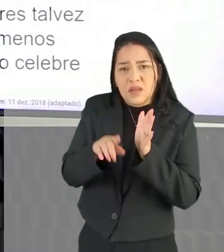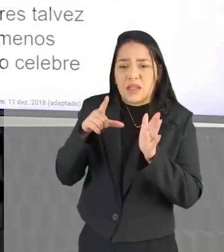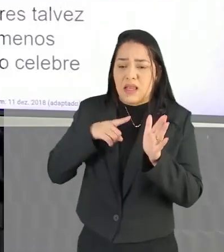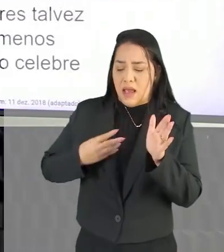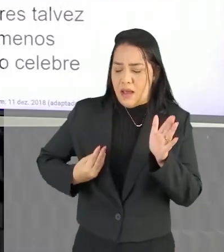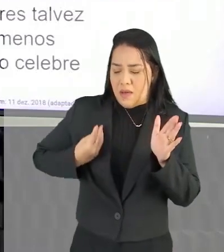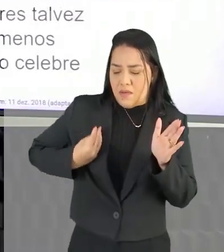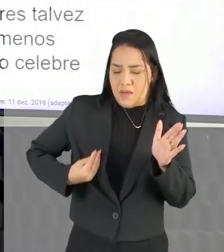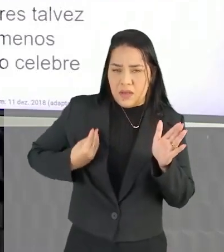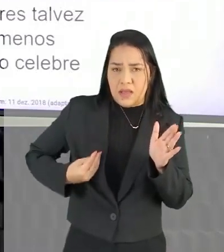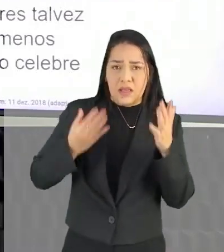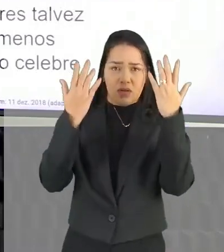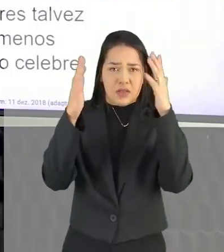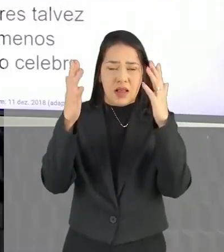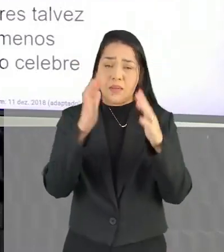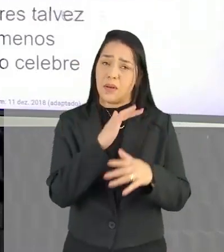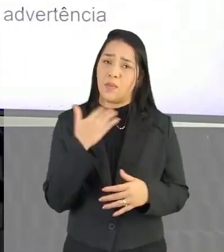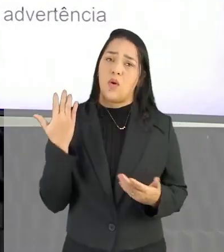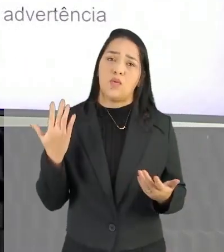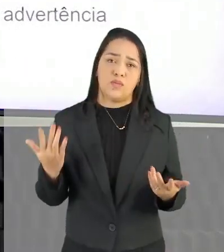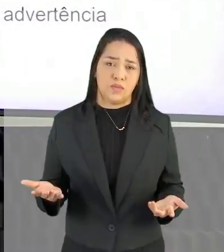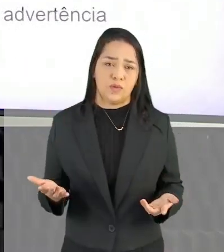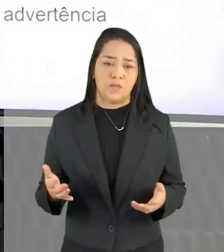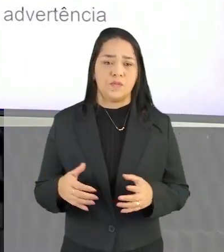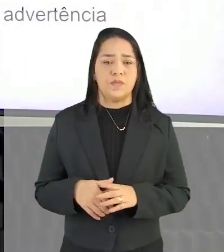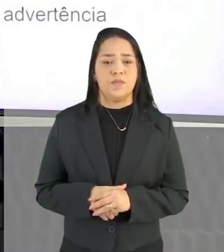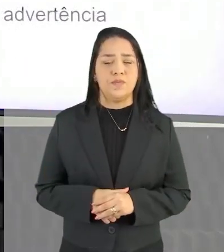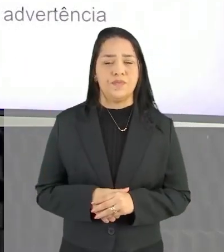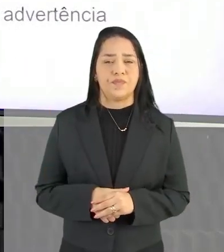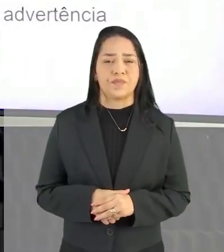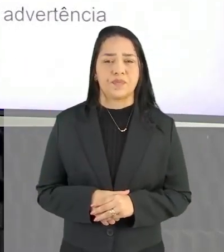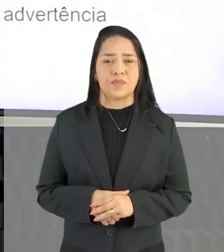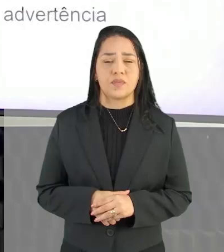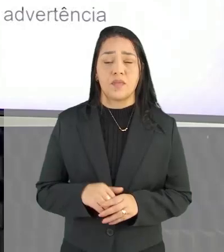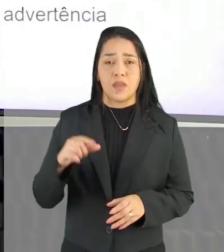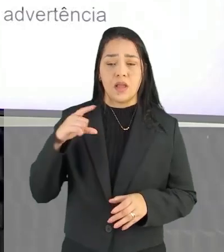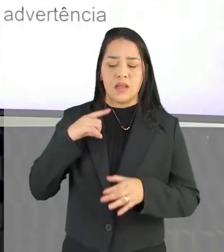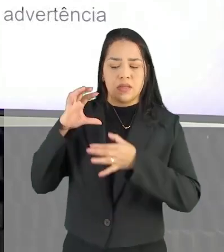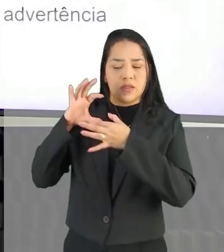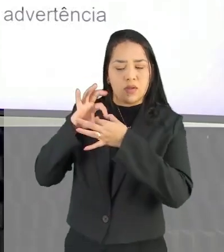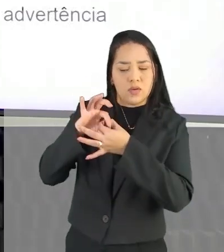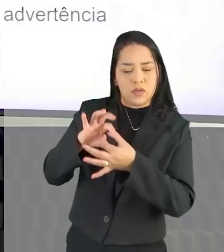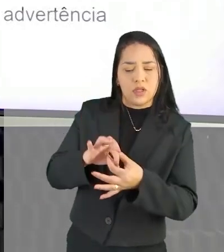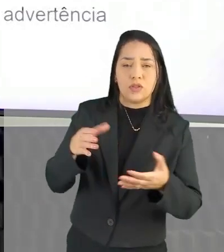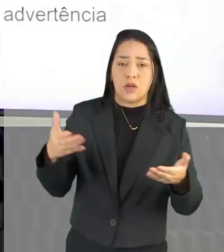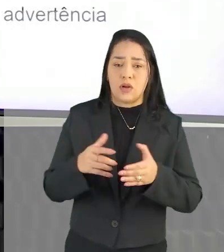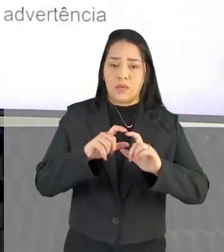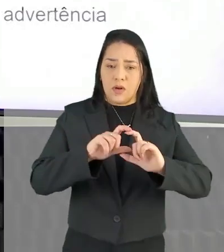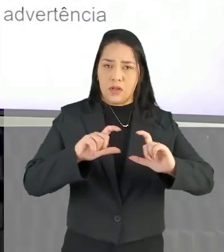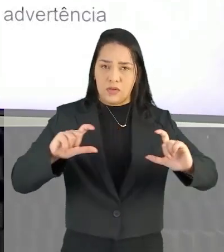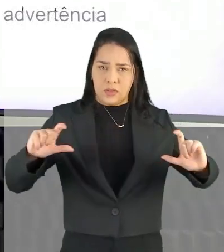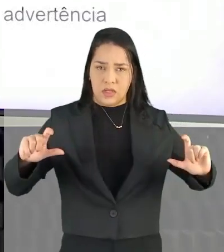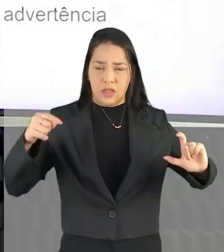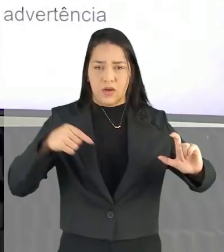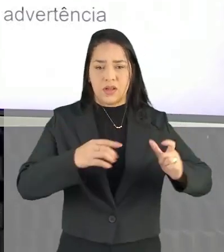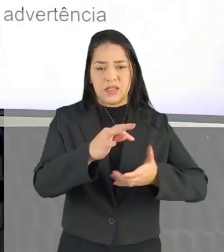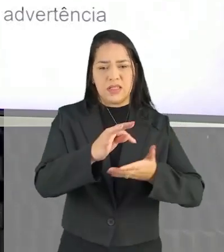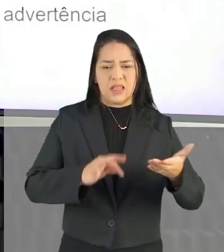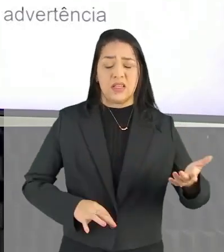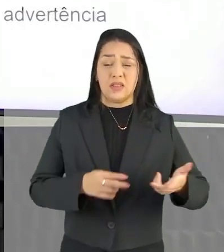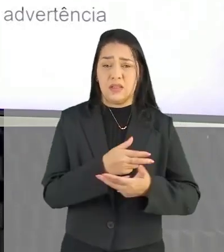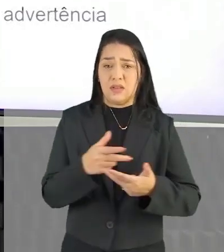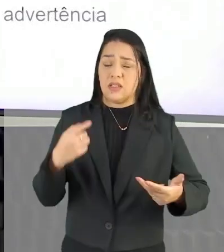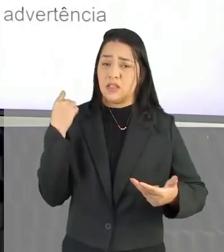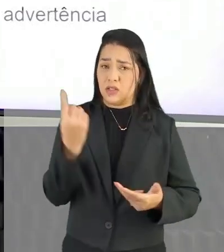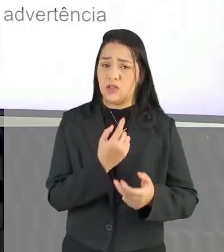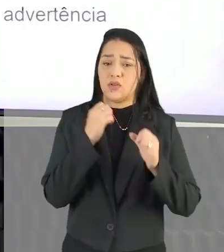e não celebre a morte. E aí a gente teve esse contexto, a gente vai para o enunciado. Nesse texto tem muitas coisas